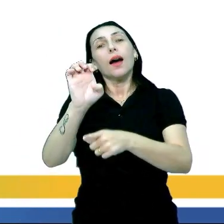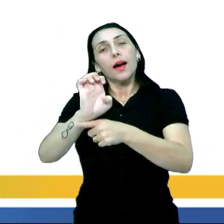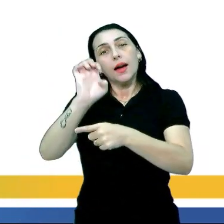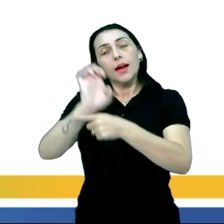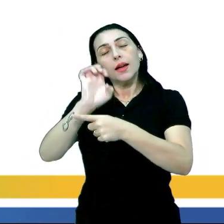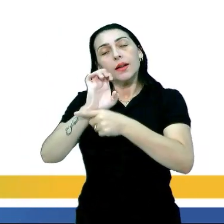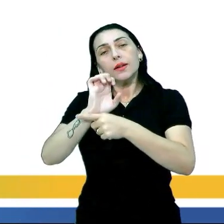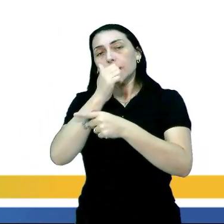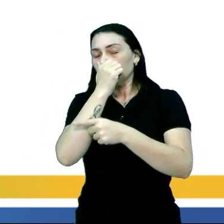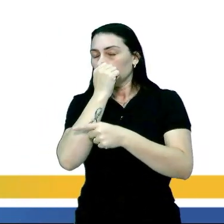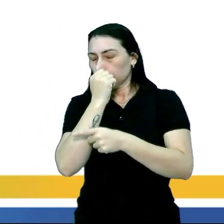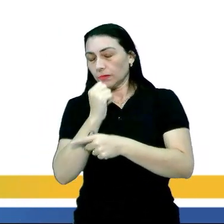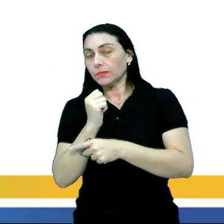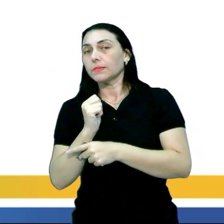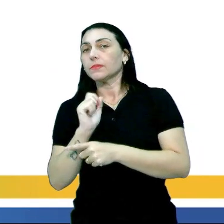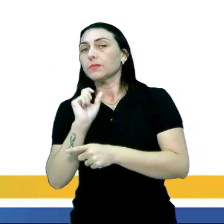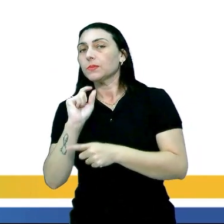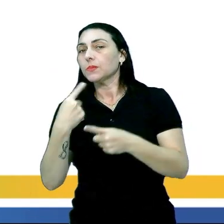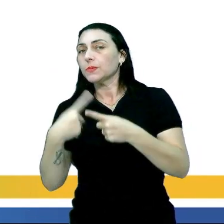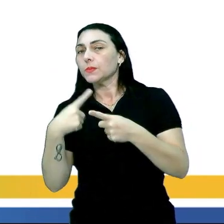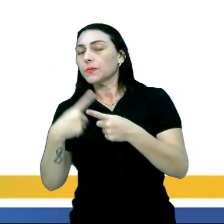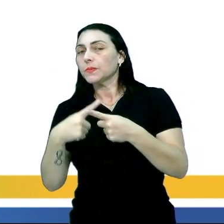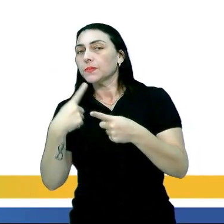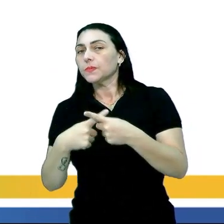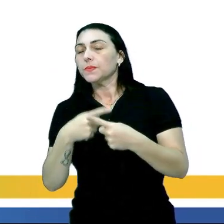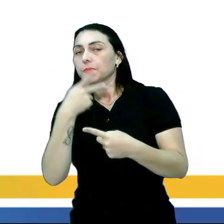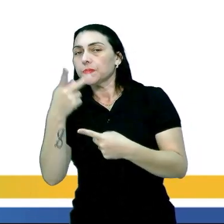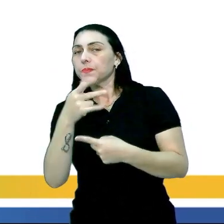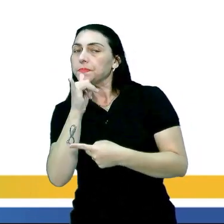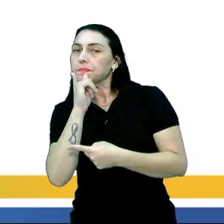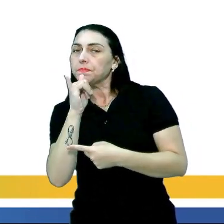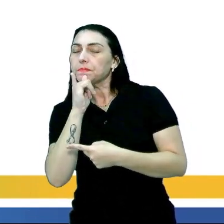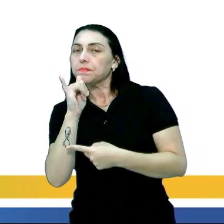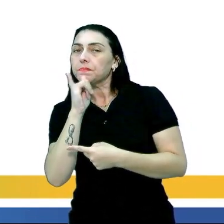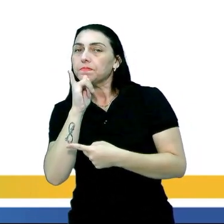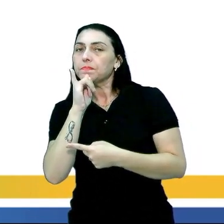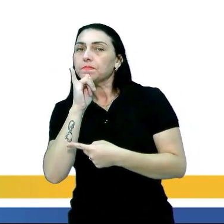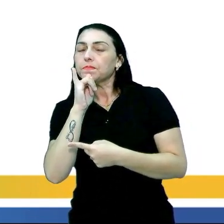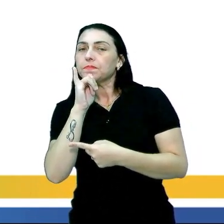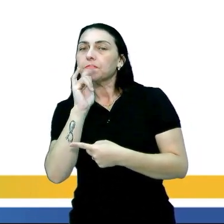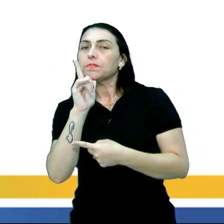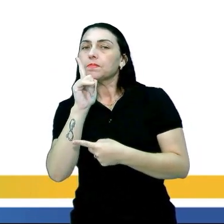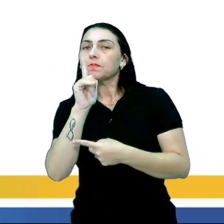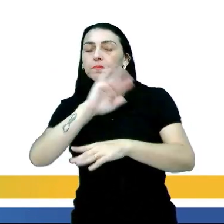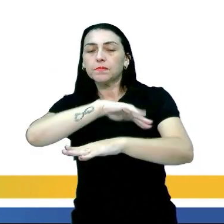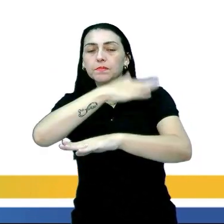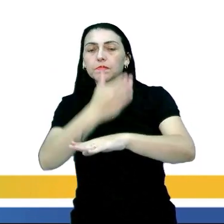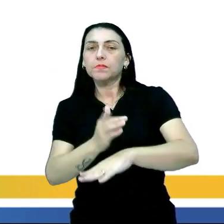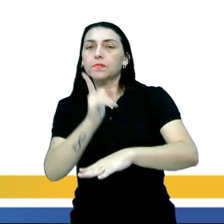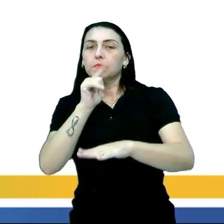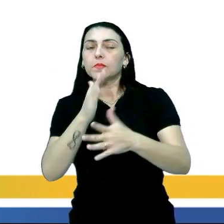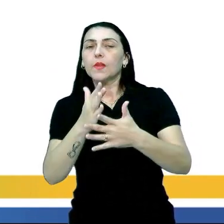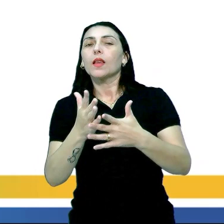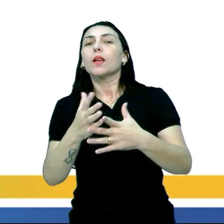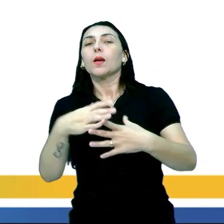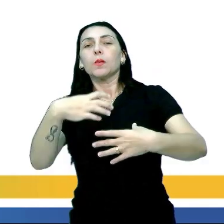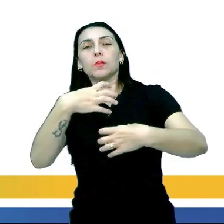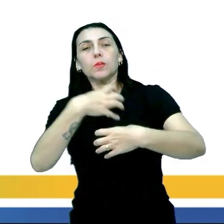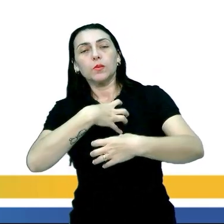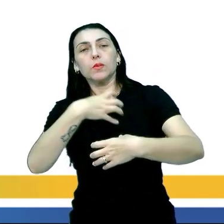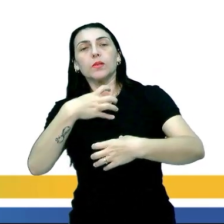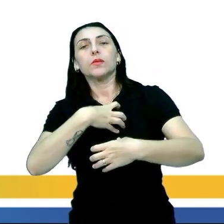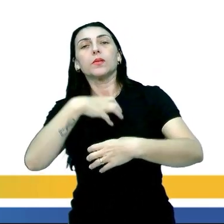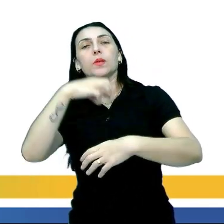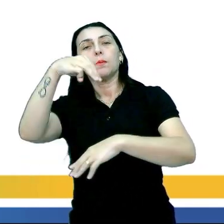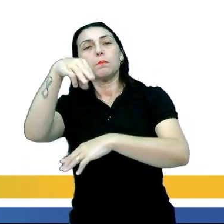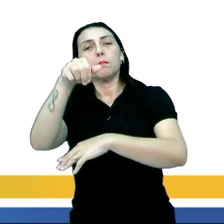vem com uma questão bem interessante. Ela discute, por exemplo, que a Serra do Mar, no domínio da Mata Atlântica, vai